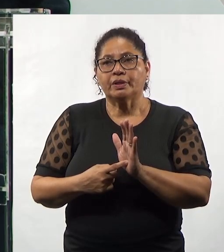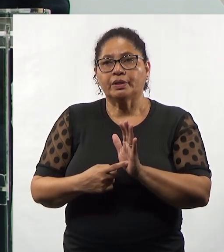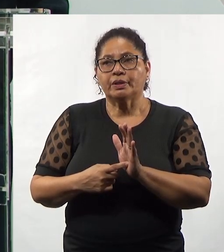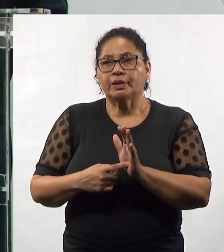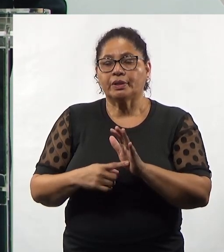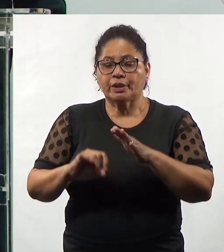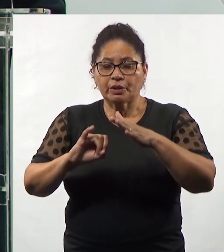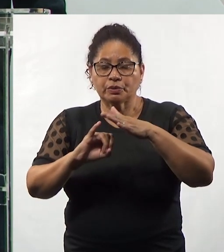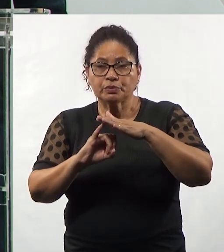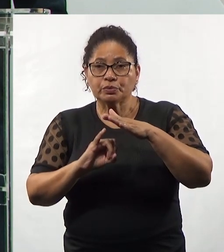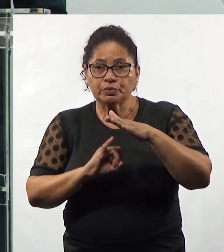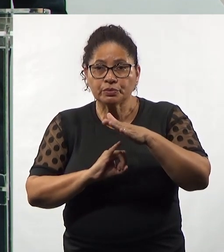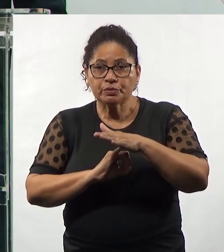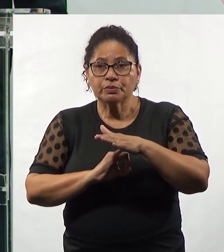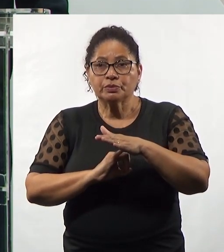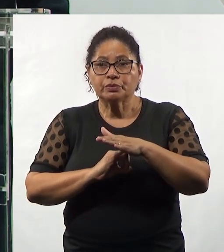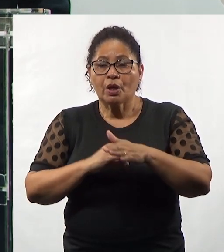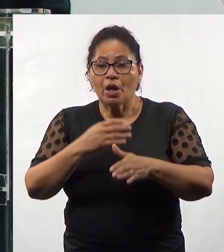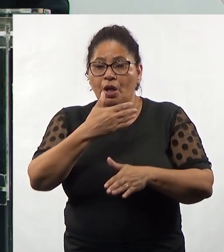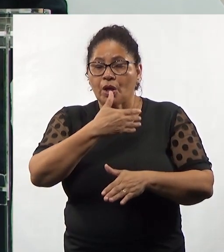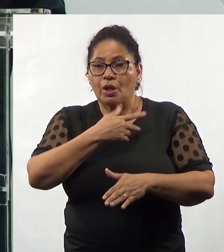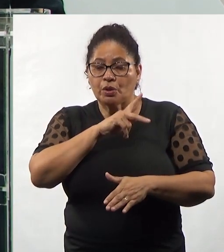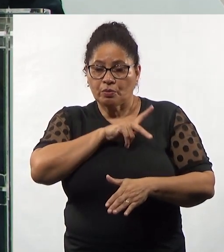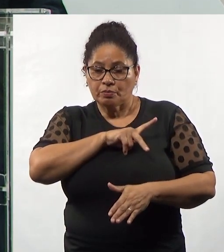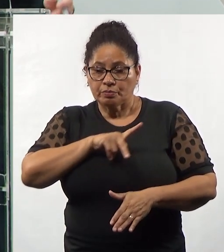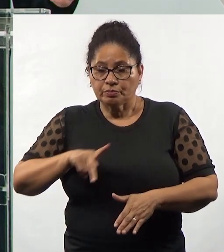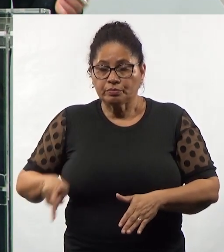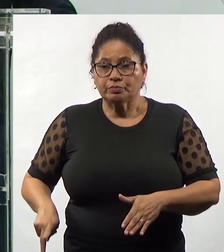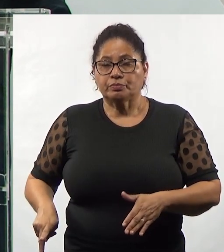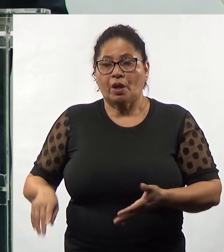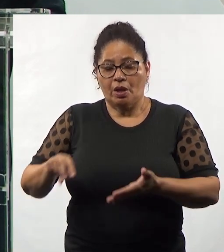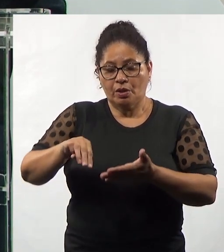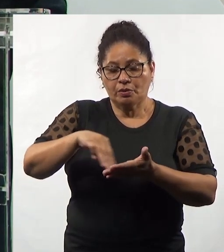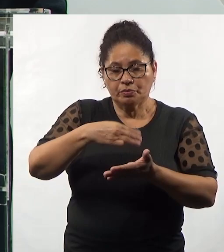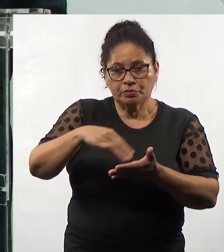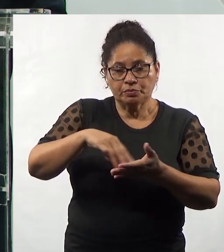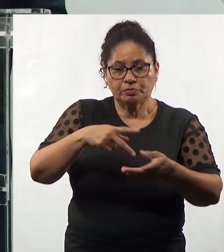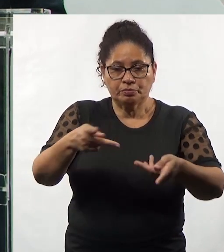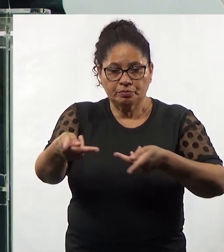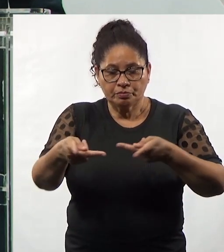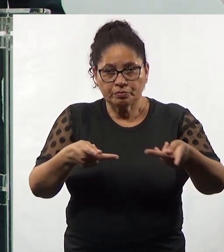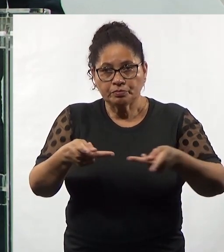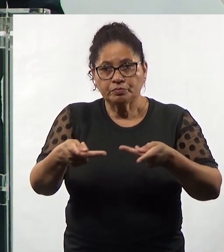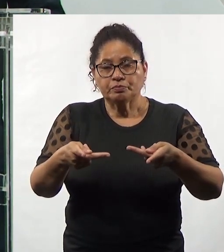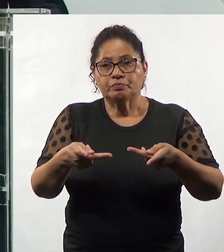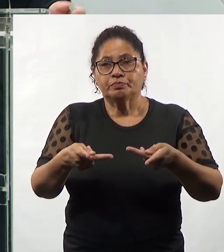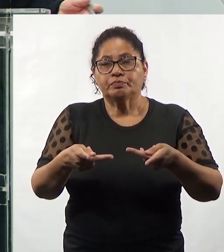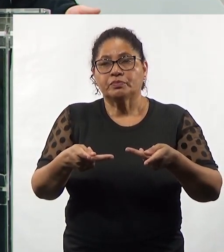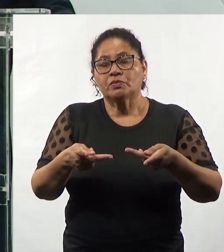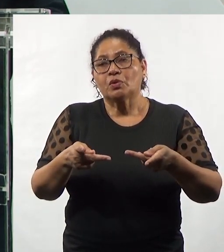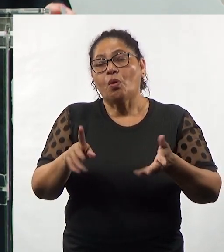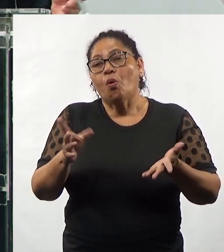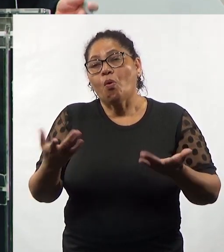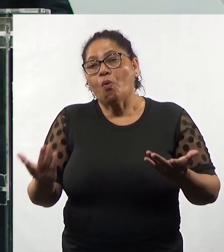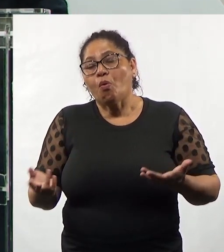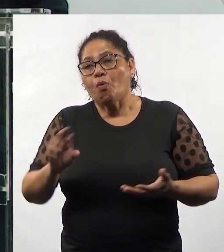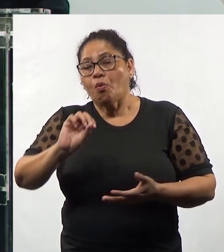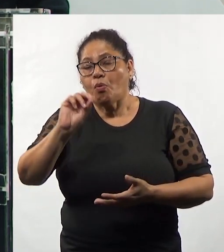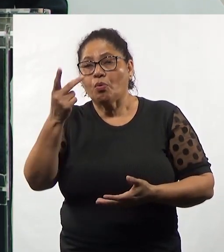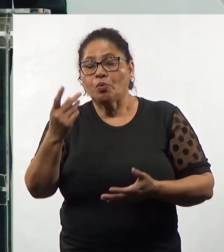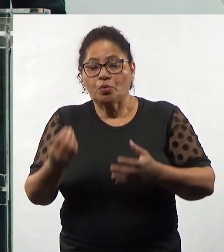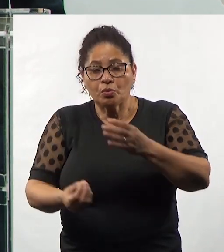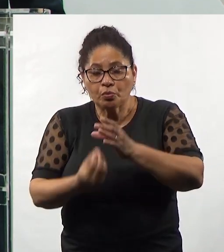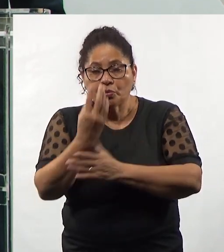da instituição, da presidência, do escritório de projetos, ou são projetos que estão